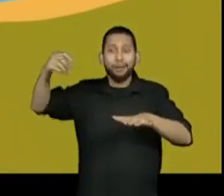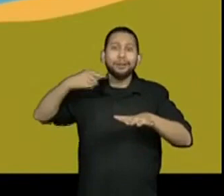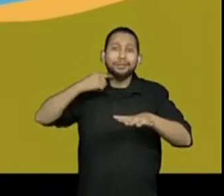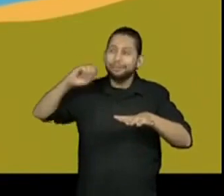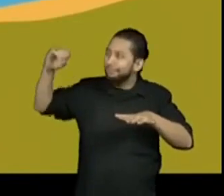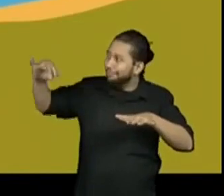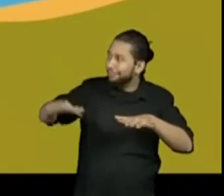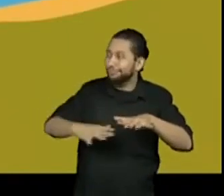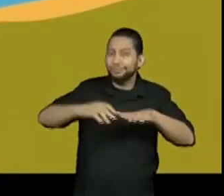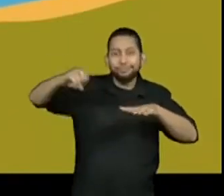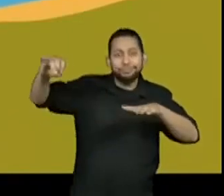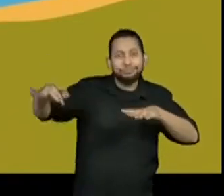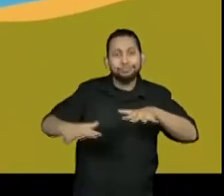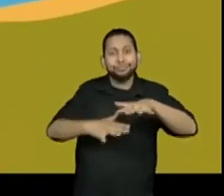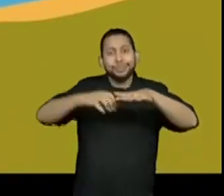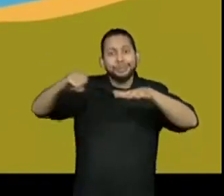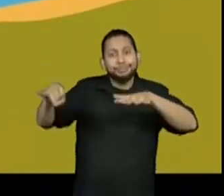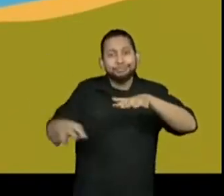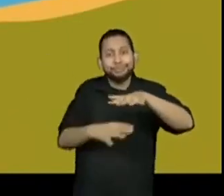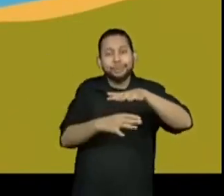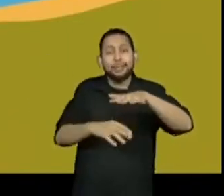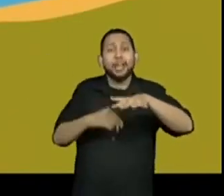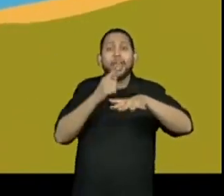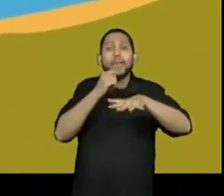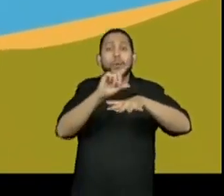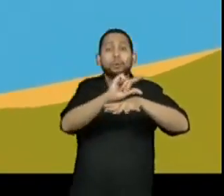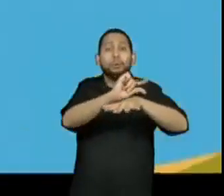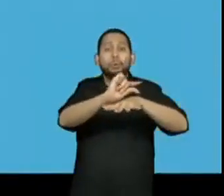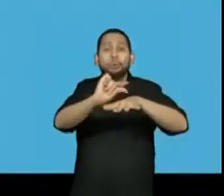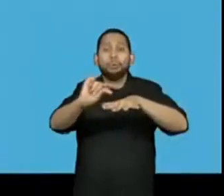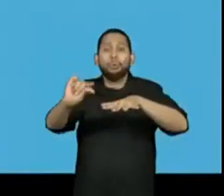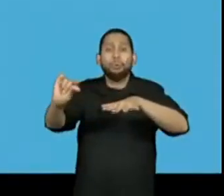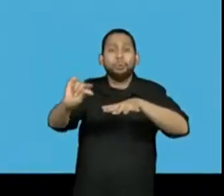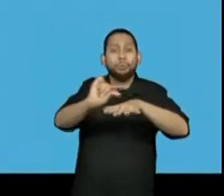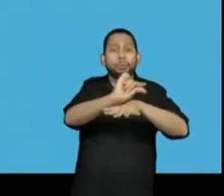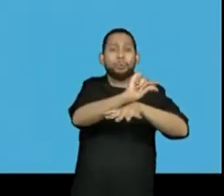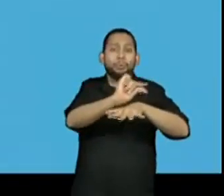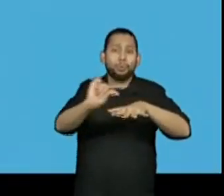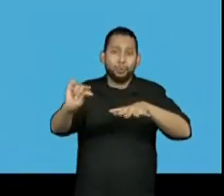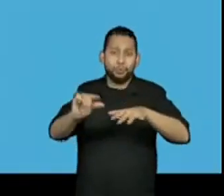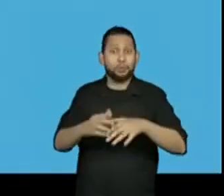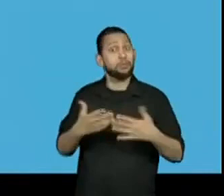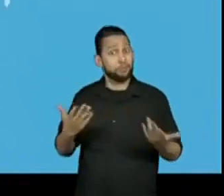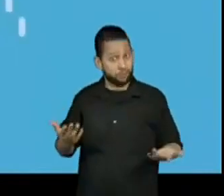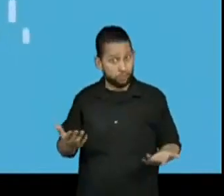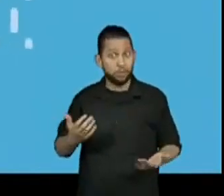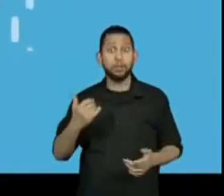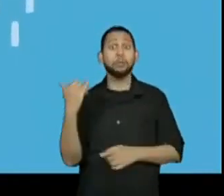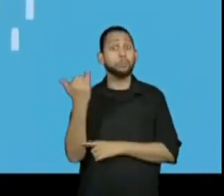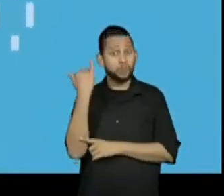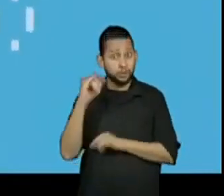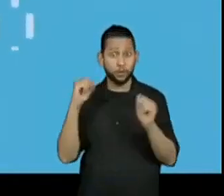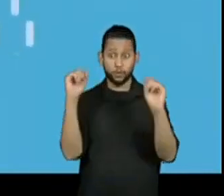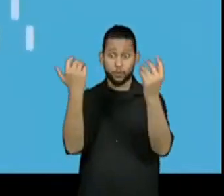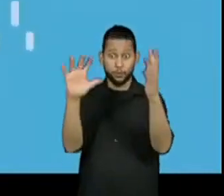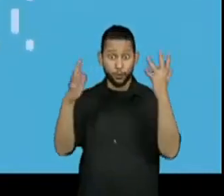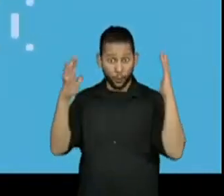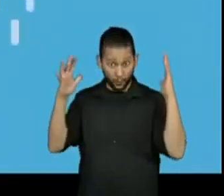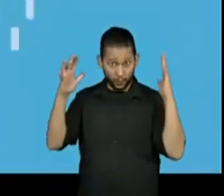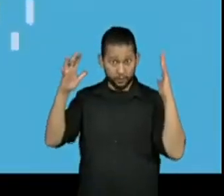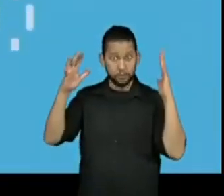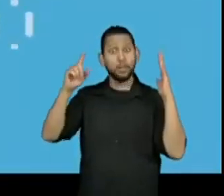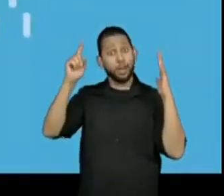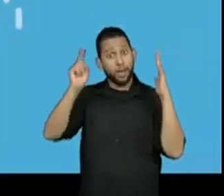no leito dos rios, causando um assoreamento. Os estudos apontam para a relação entre floresta e a produção de